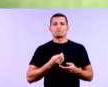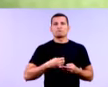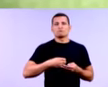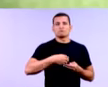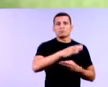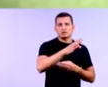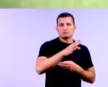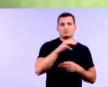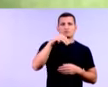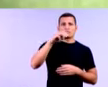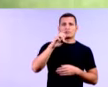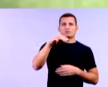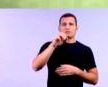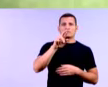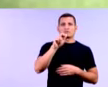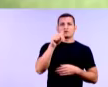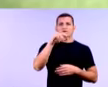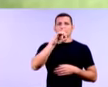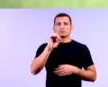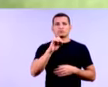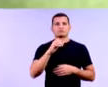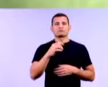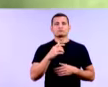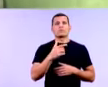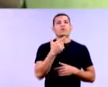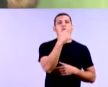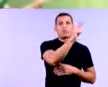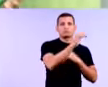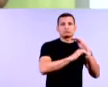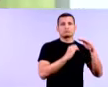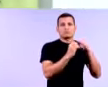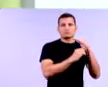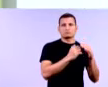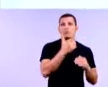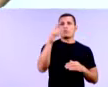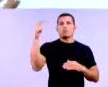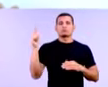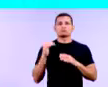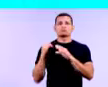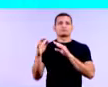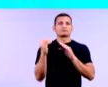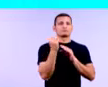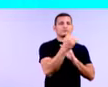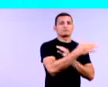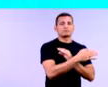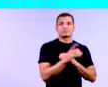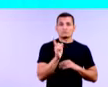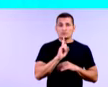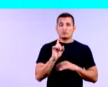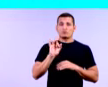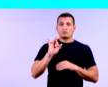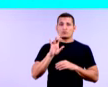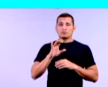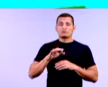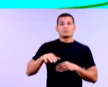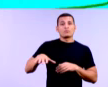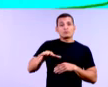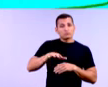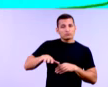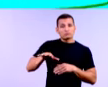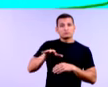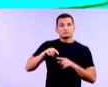outro. O memorando é interno, é uma comunicação, uma modalidade interna, uma forma de